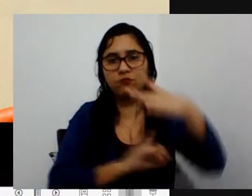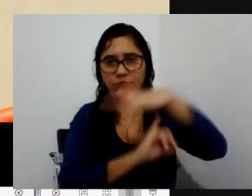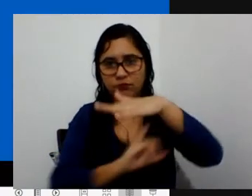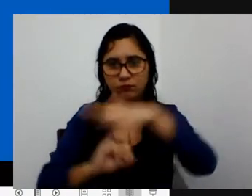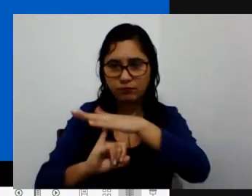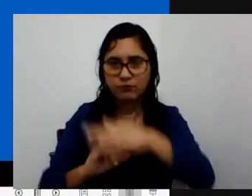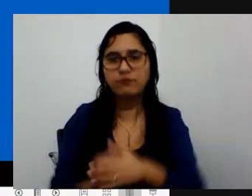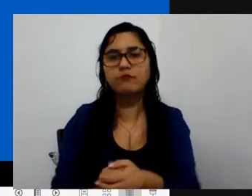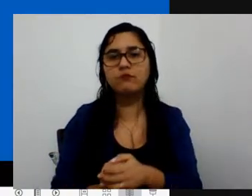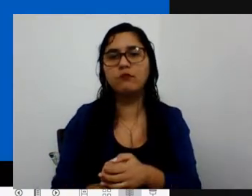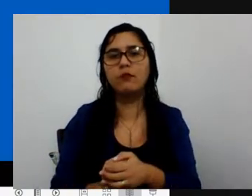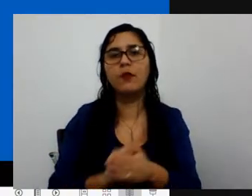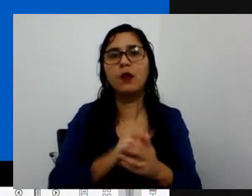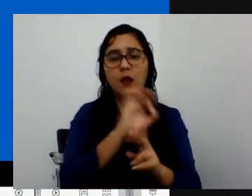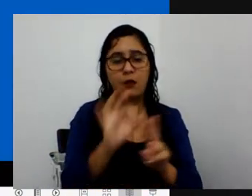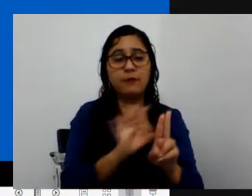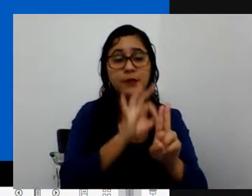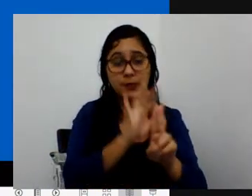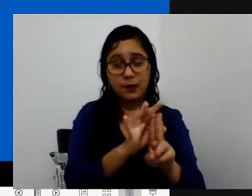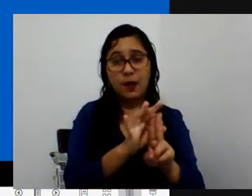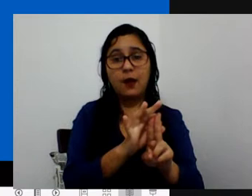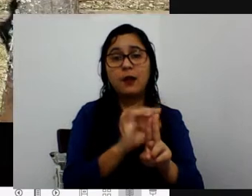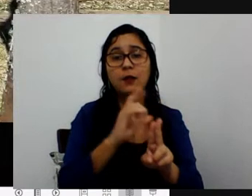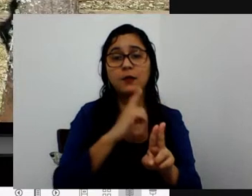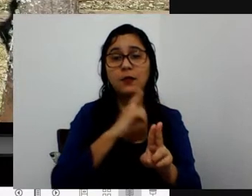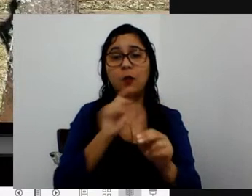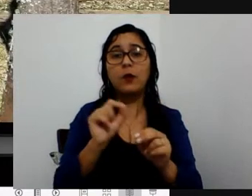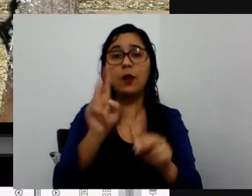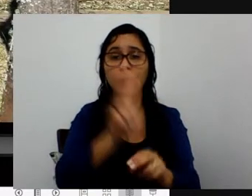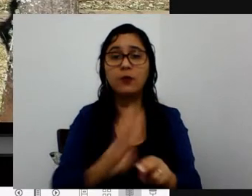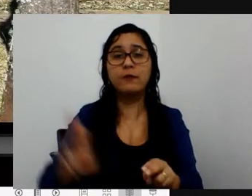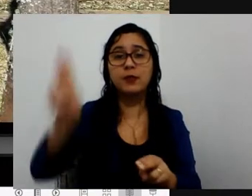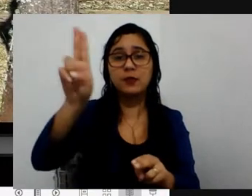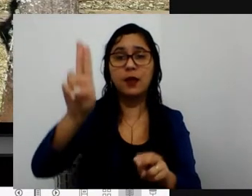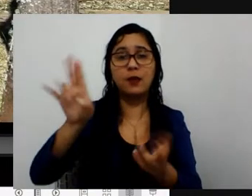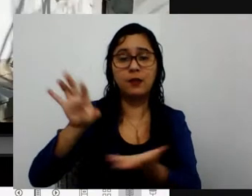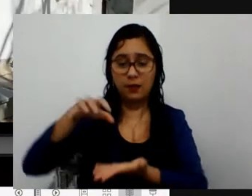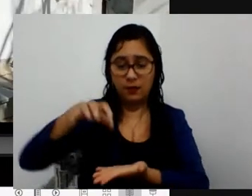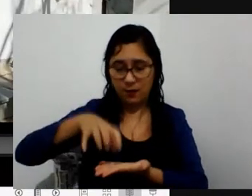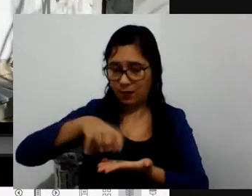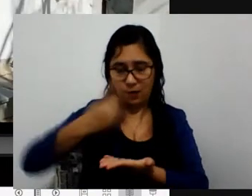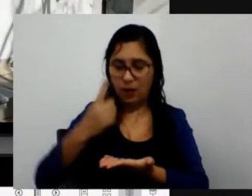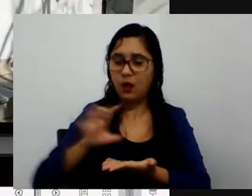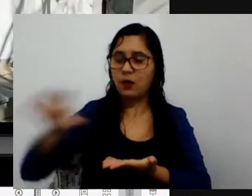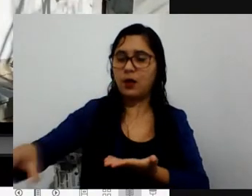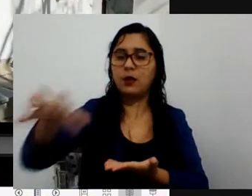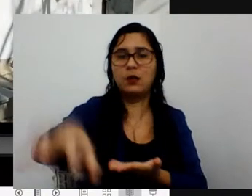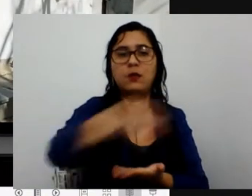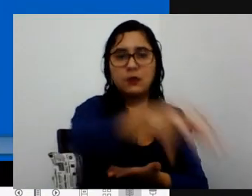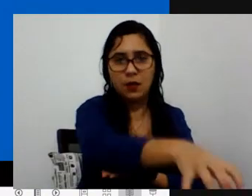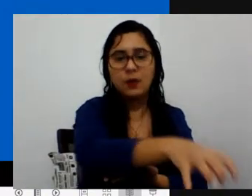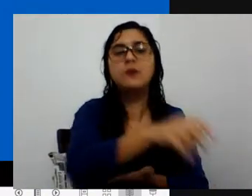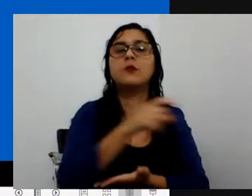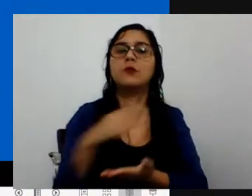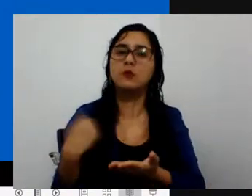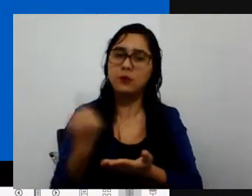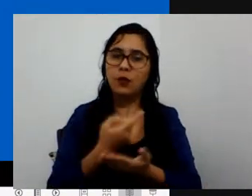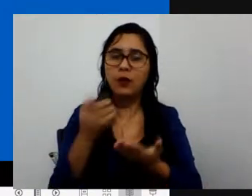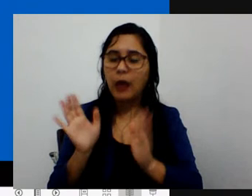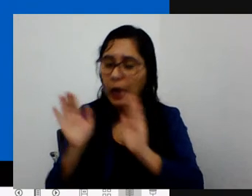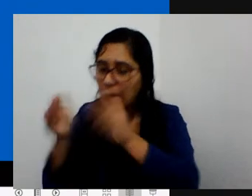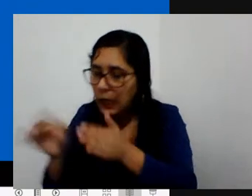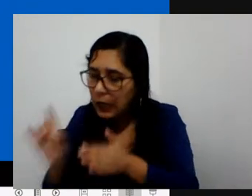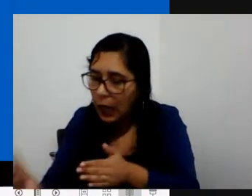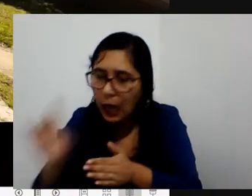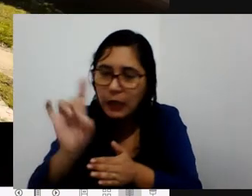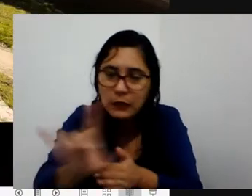UFSCar se consolida como uma universidade multicamp. Procuramos atender as especificidades e ter